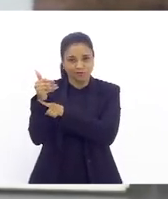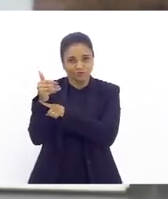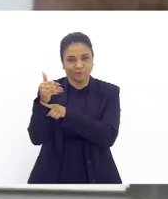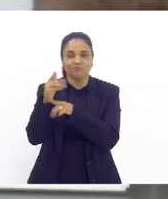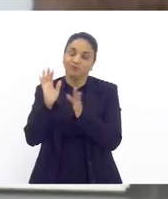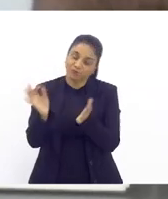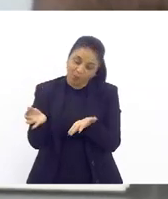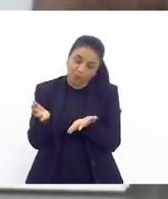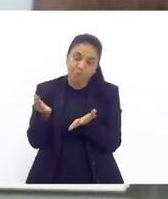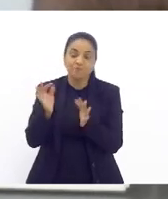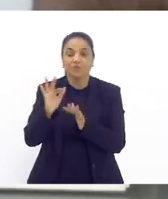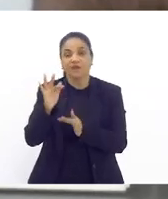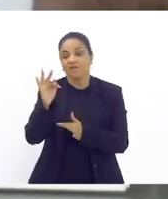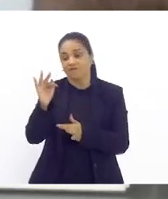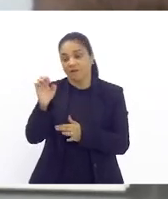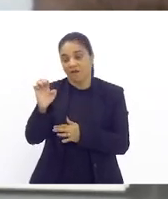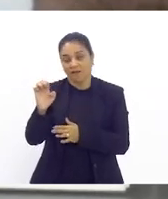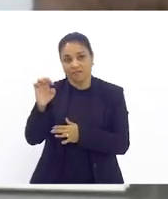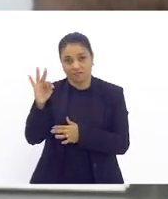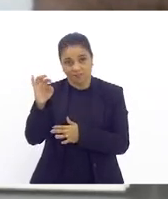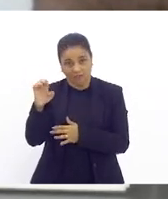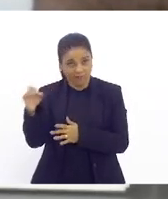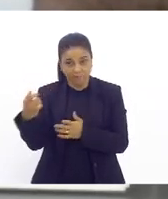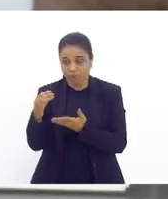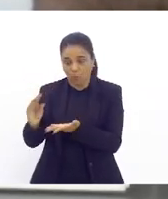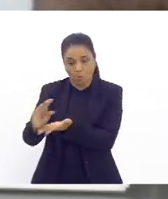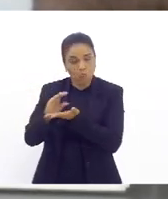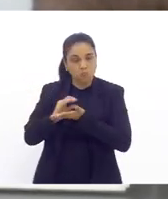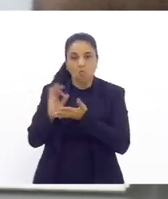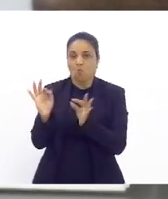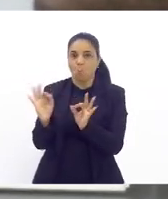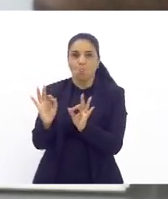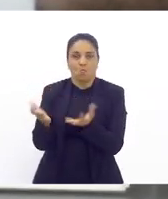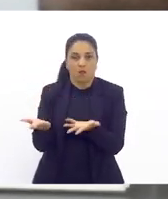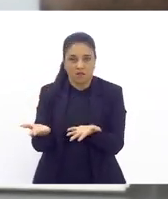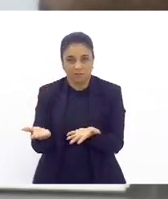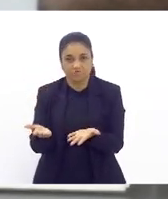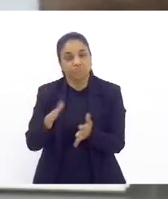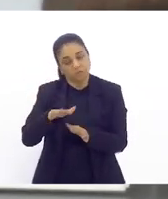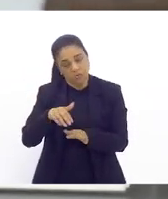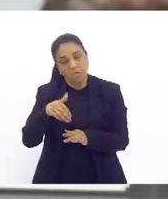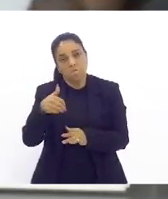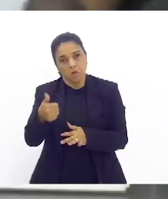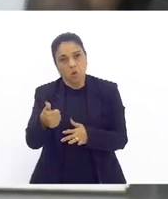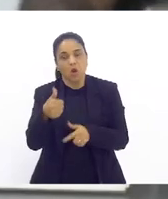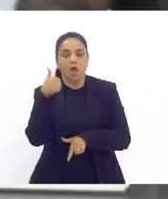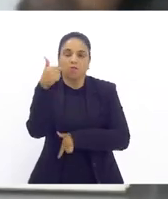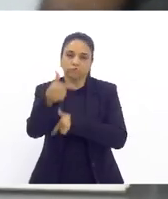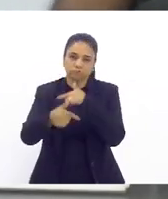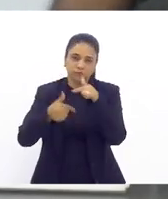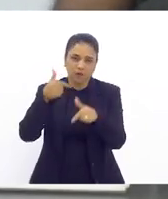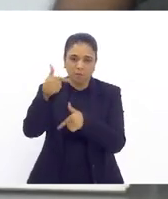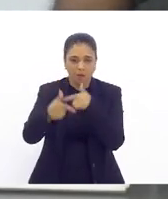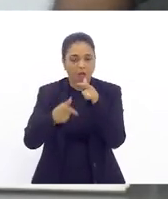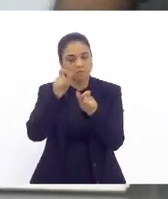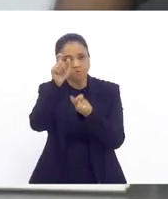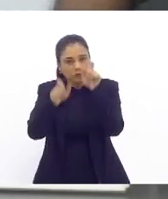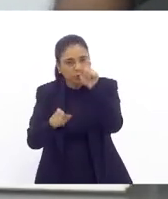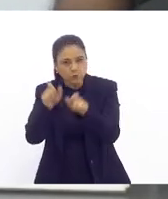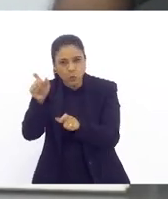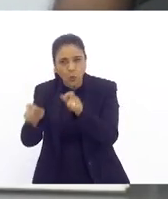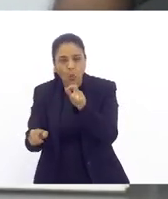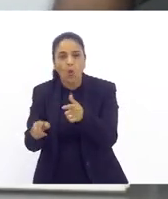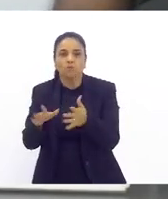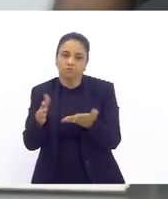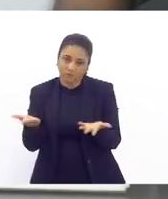dinheiro então isso aí eu acho que seria uma coisa também que pudesse ter melhorar as condições de trabalho das pessoas em função